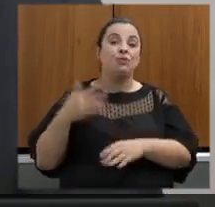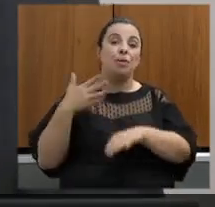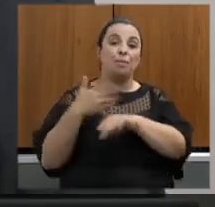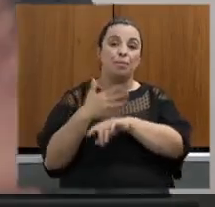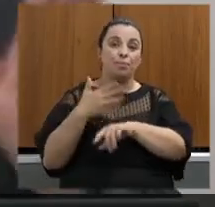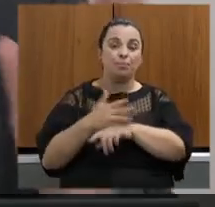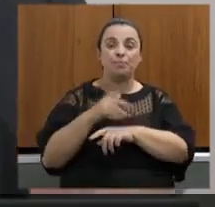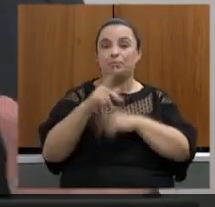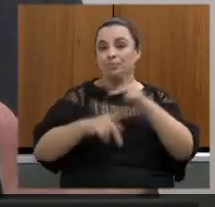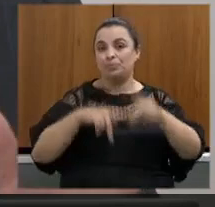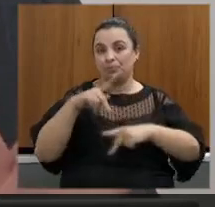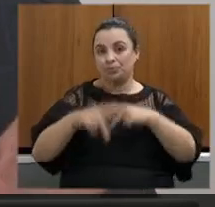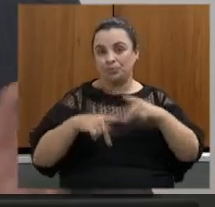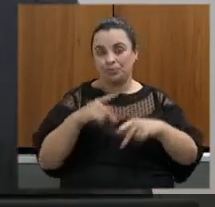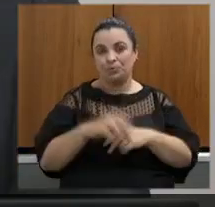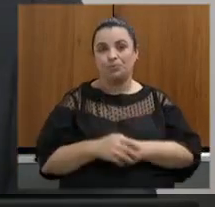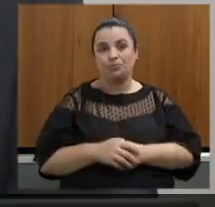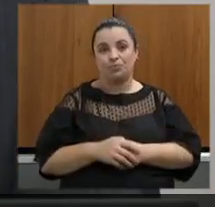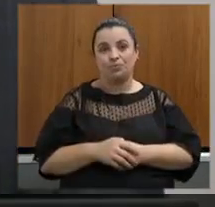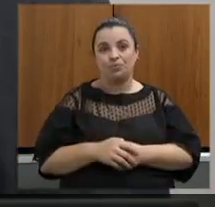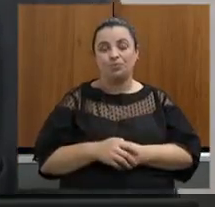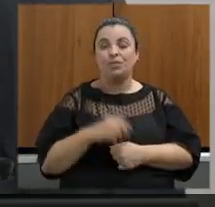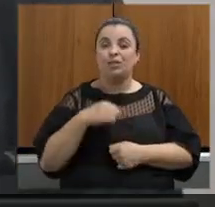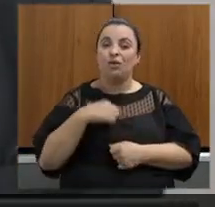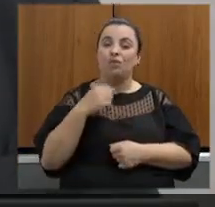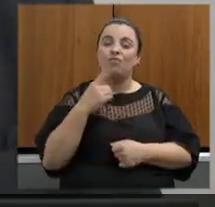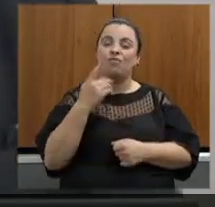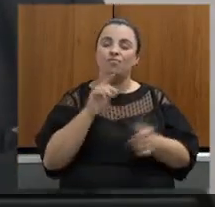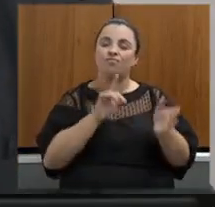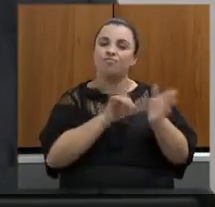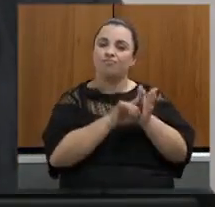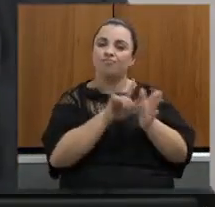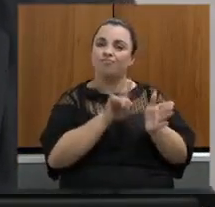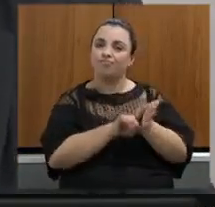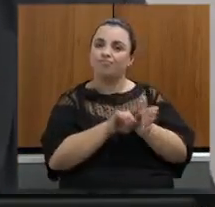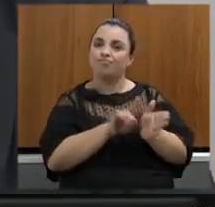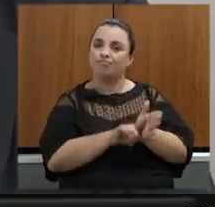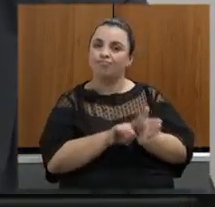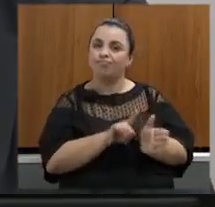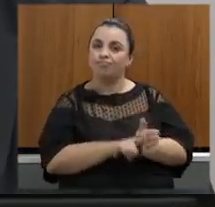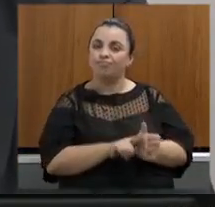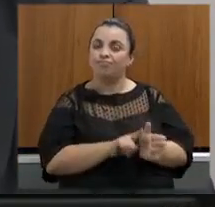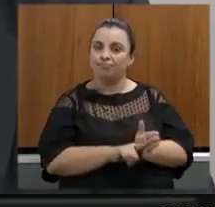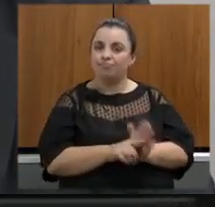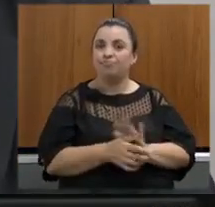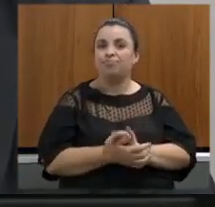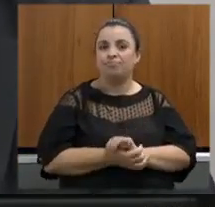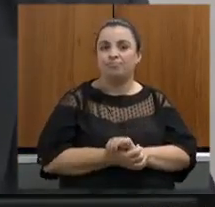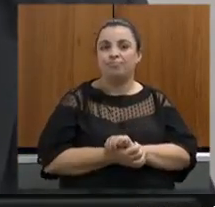então farei Os questionamentos aqui rigorosamente nessa